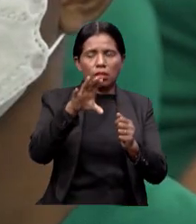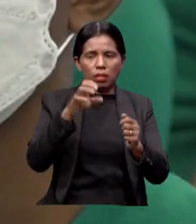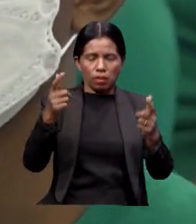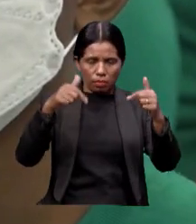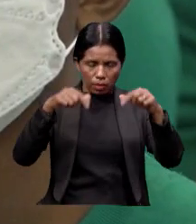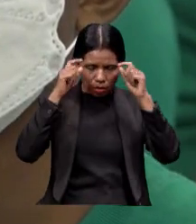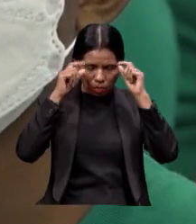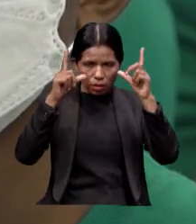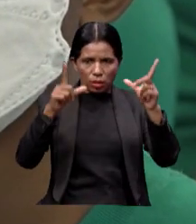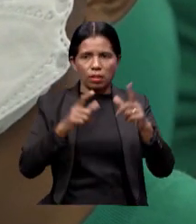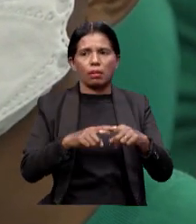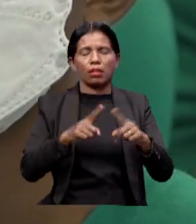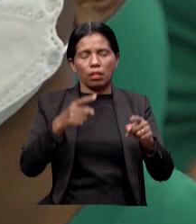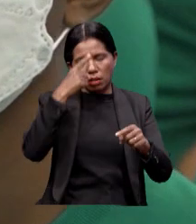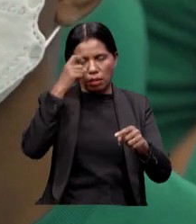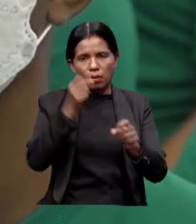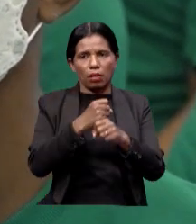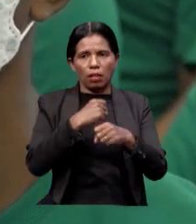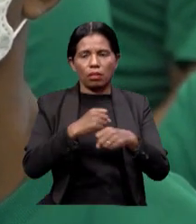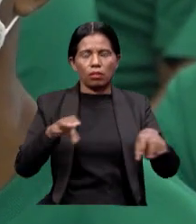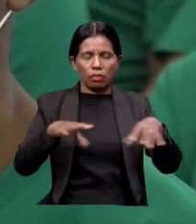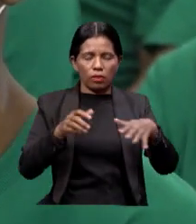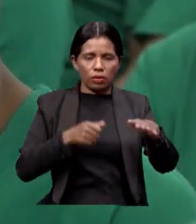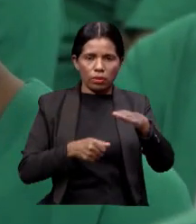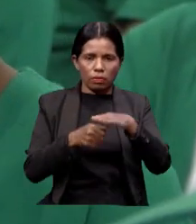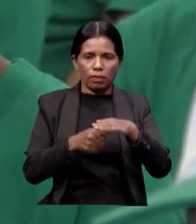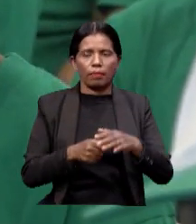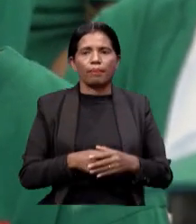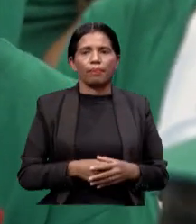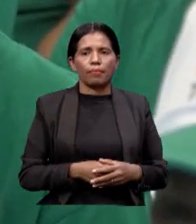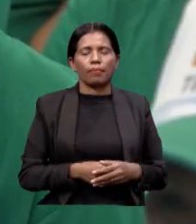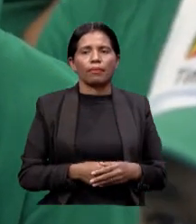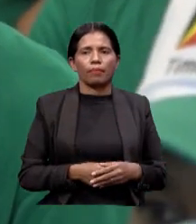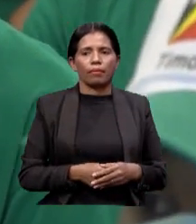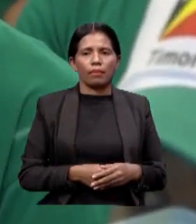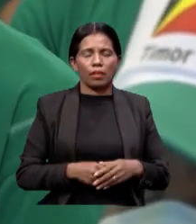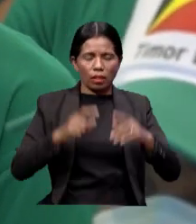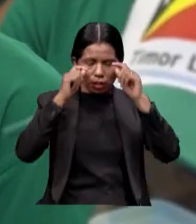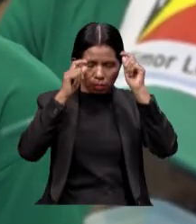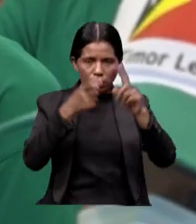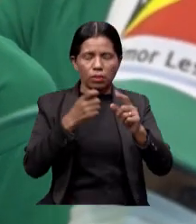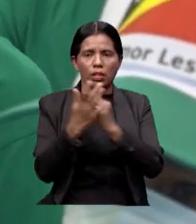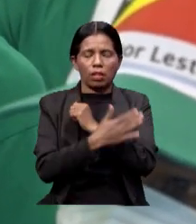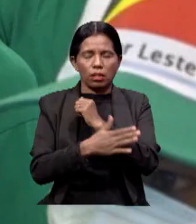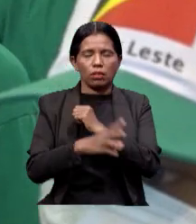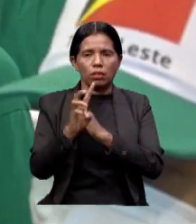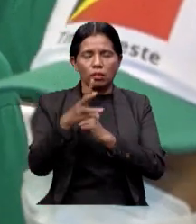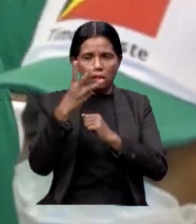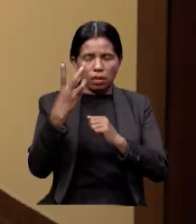mai Timor-Leste, tambah halo servisu ilegal. Timor-Leste hanesang husin asam sonor resin ini,